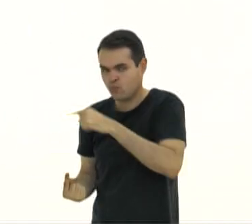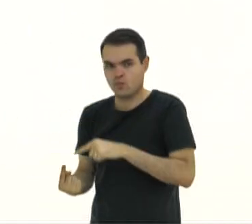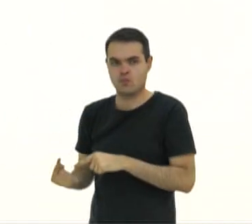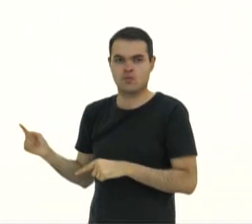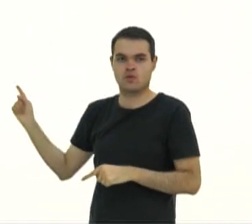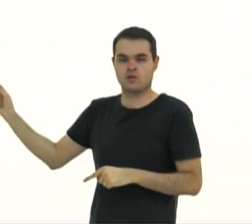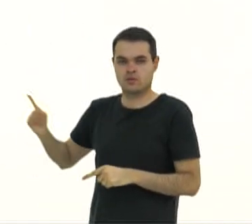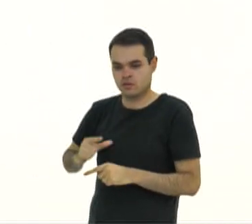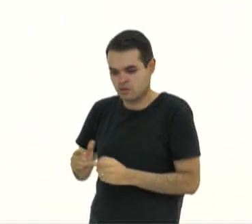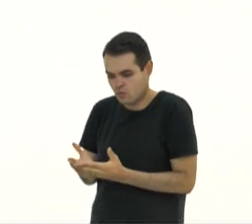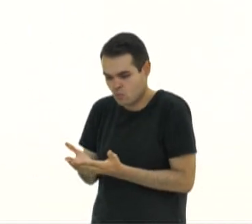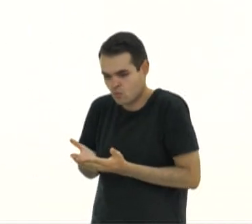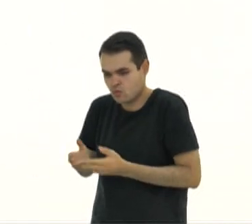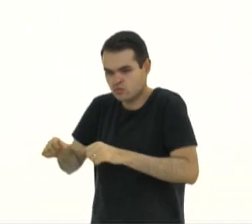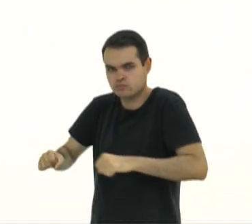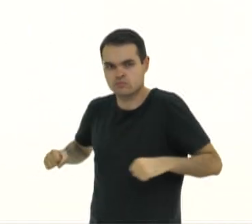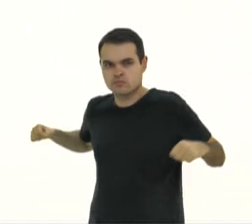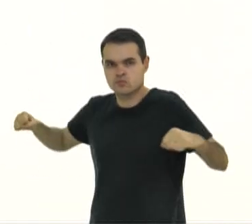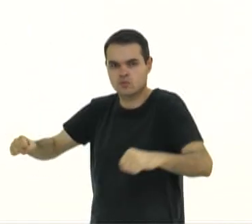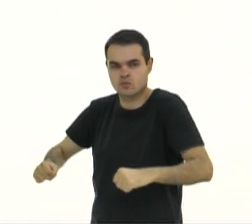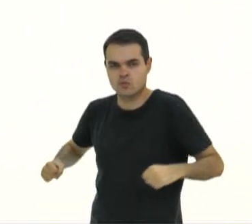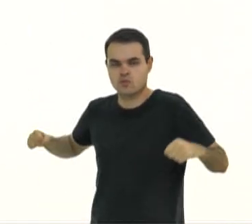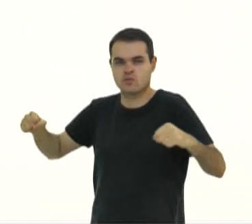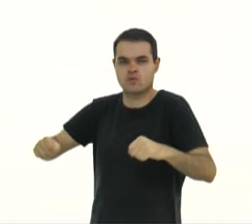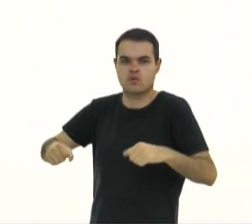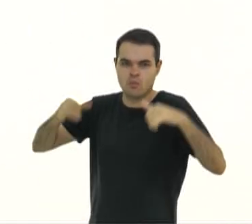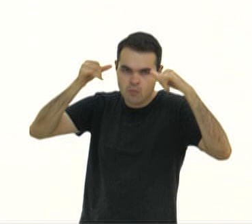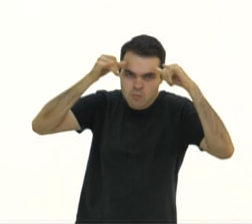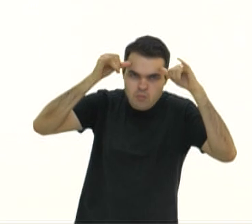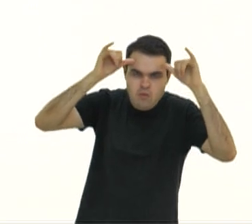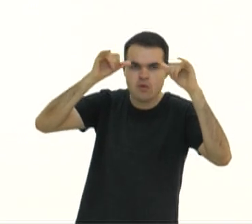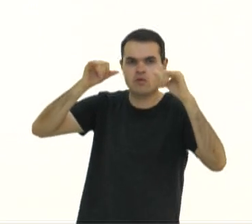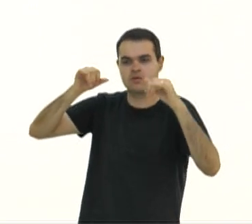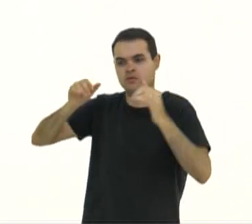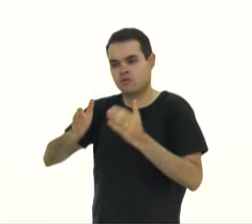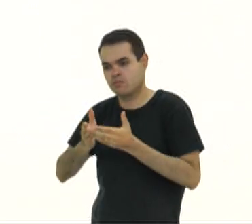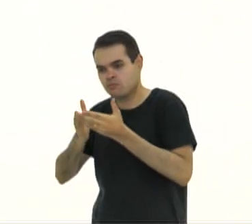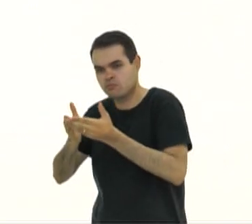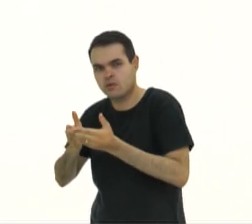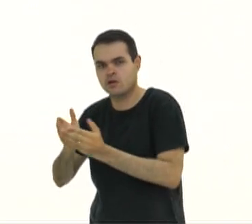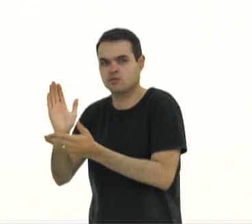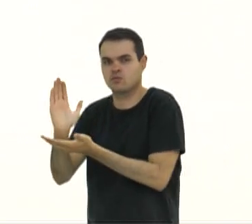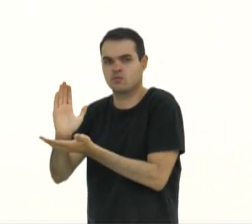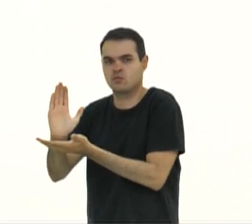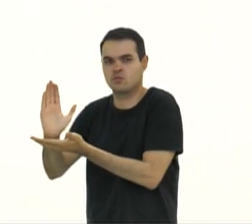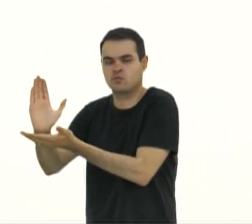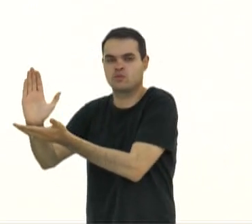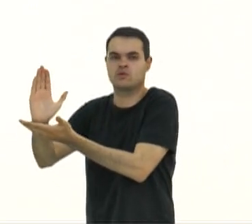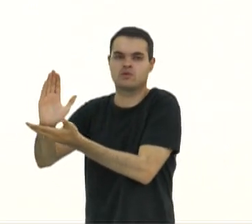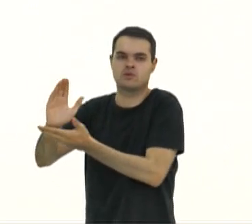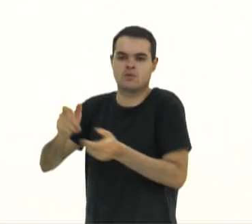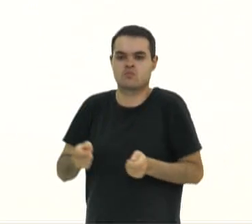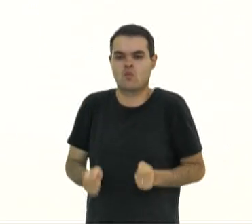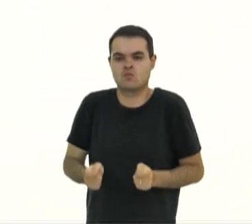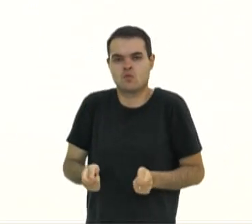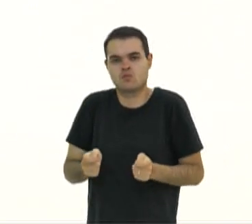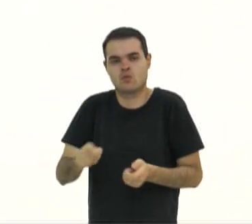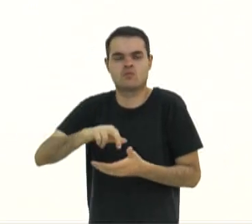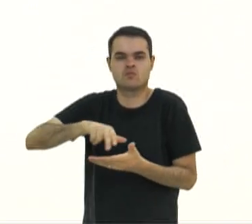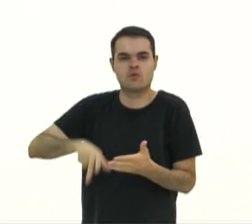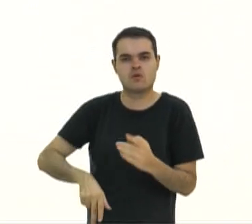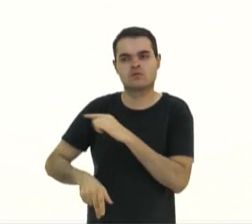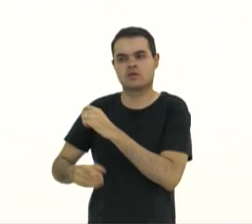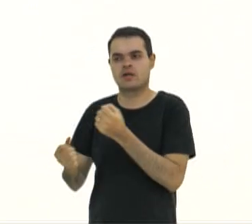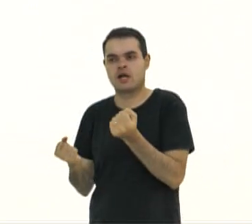de uma canoa, boi, a roda, né? Barcos com vela, carroça, aqui os